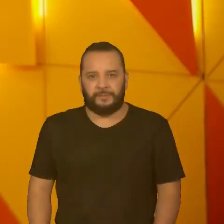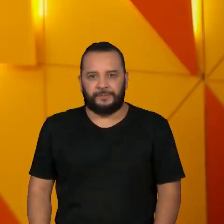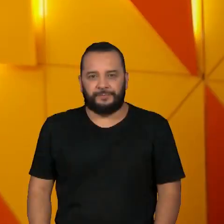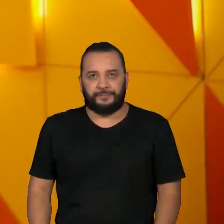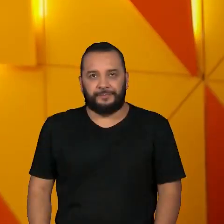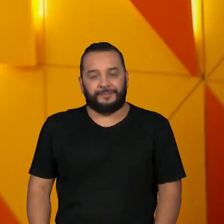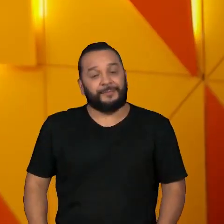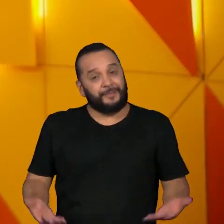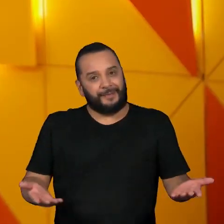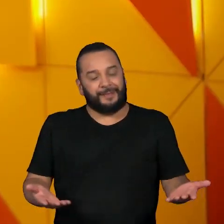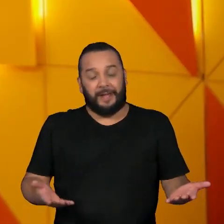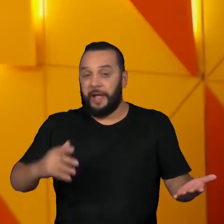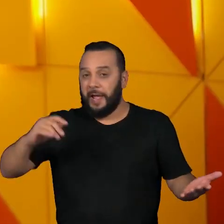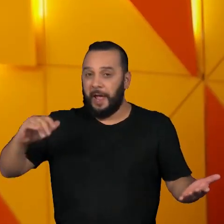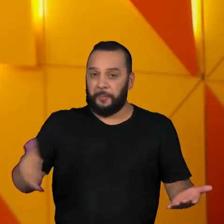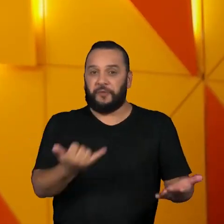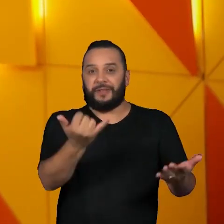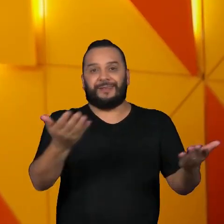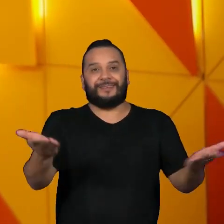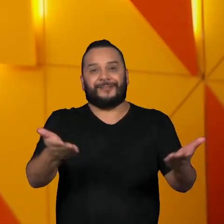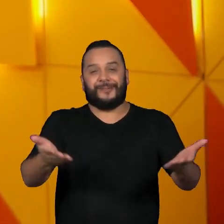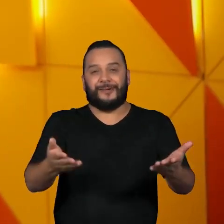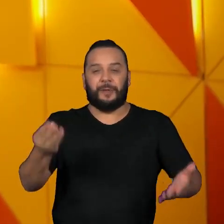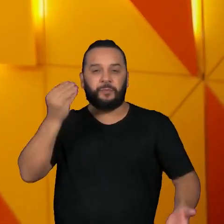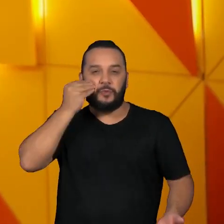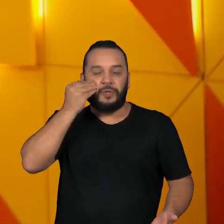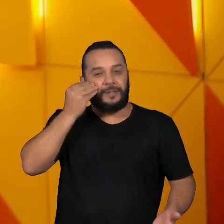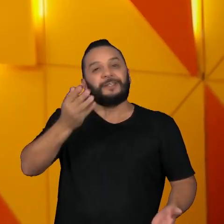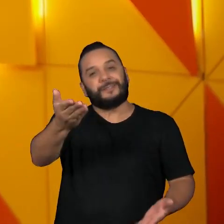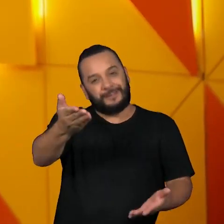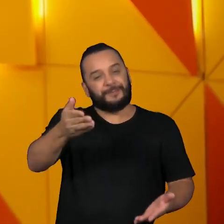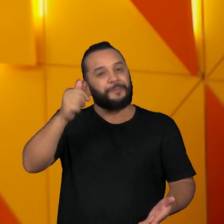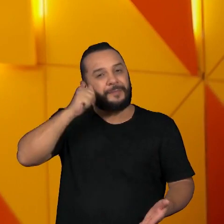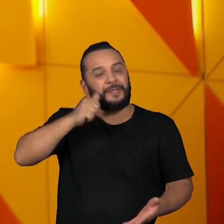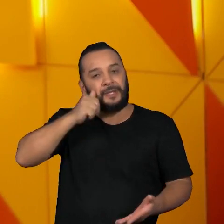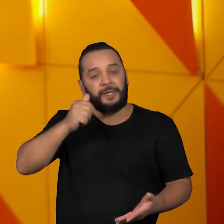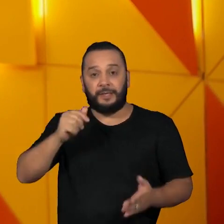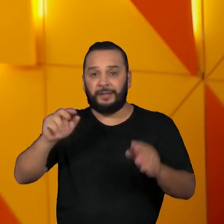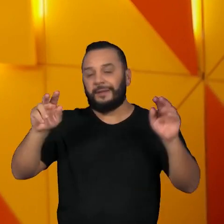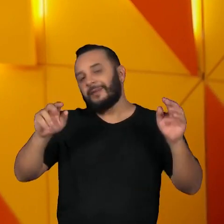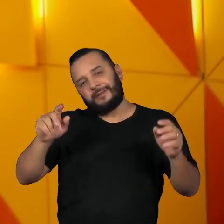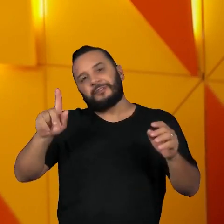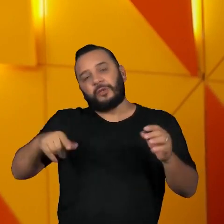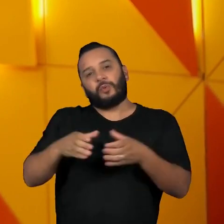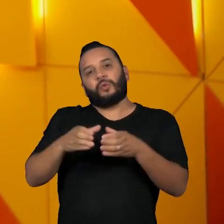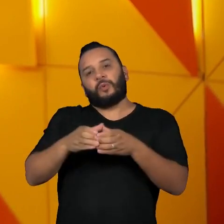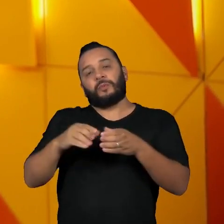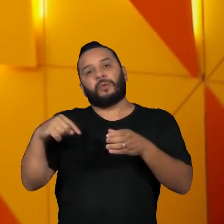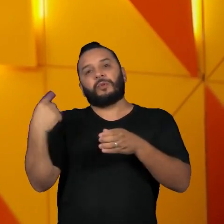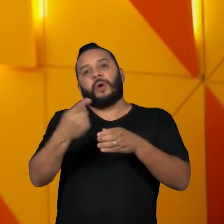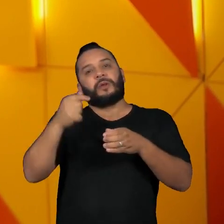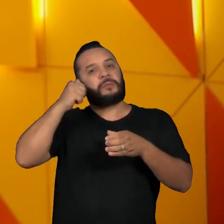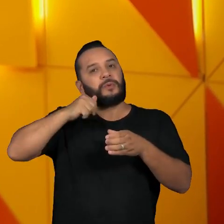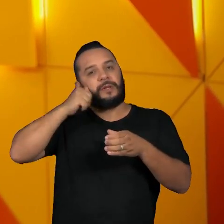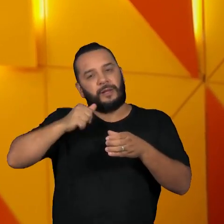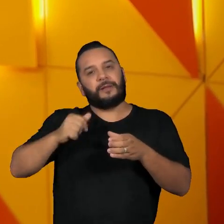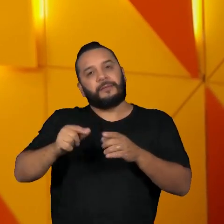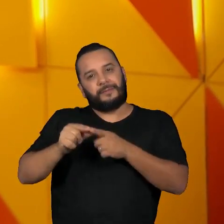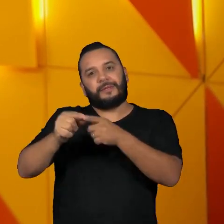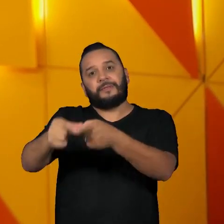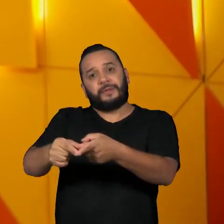Aproveitar e mandar um beijo para as meninas do Nós Mulheres da Periferia, que são uma importante contribuição para a imprensa negra